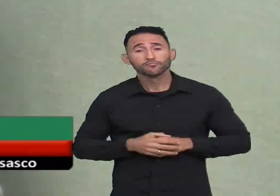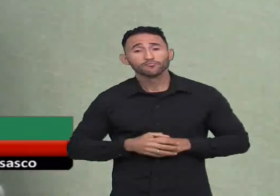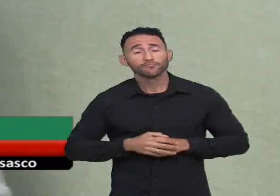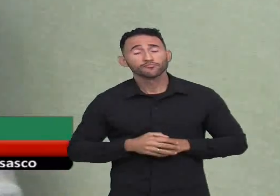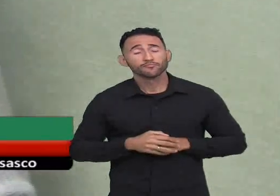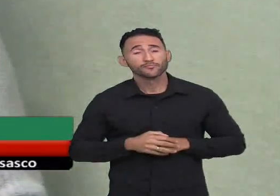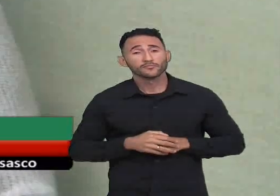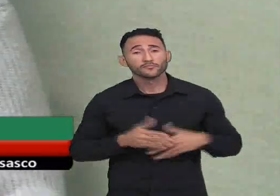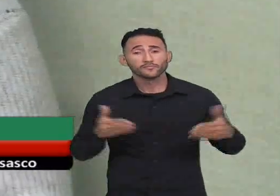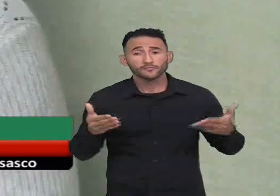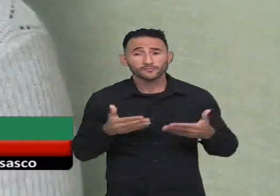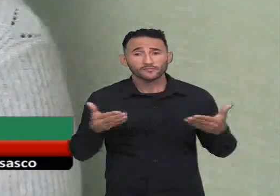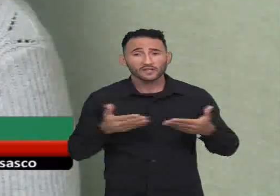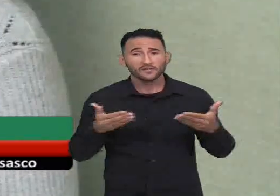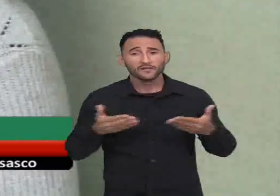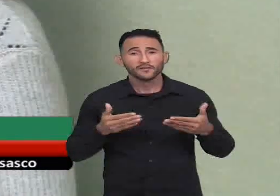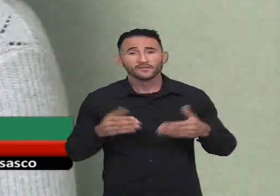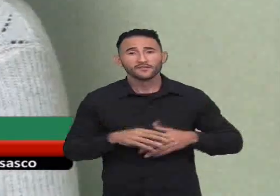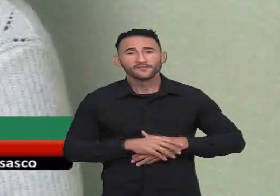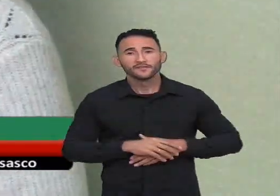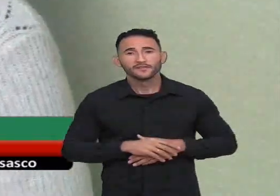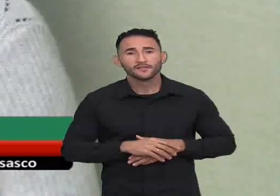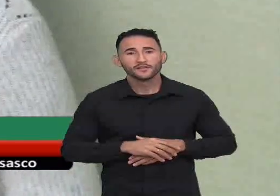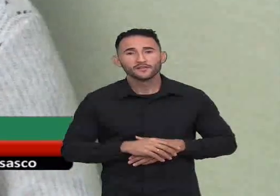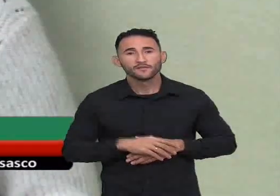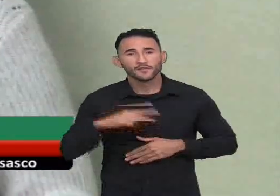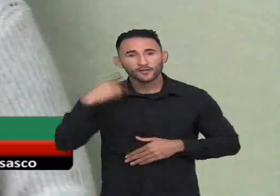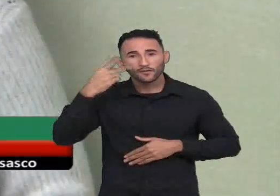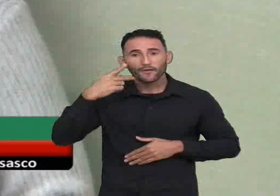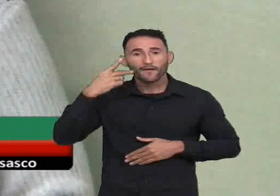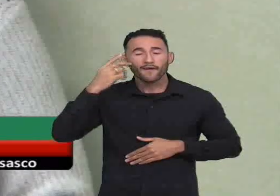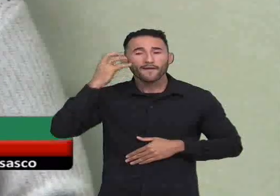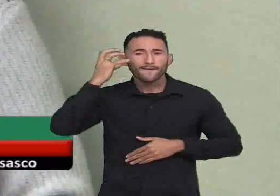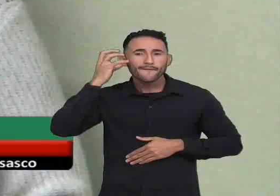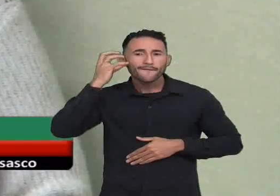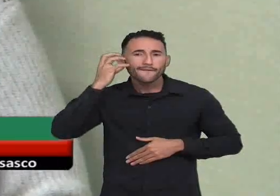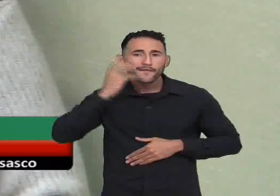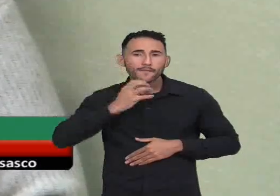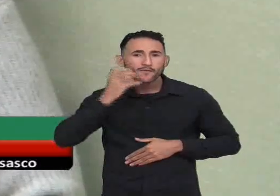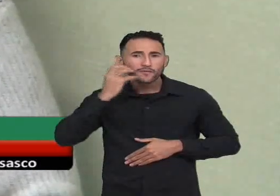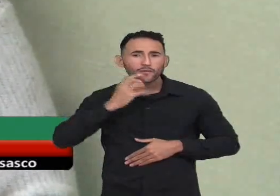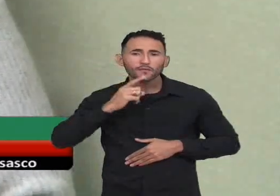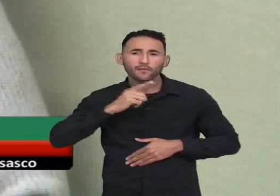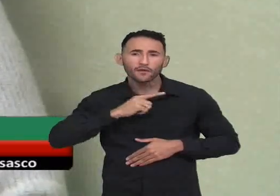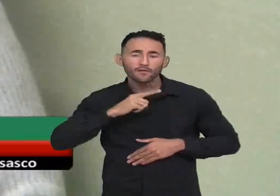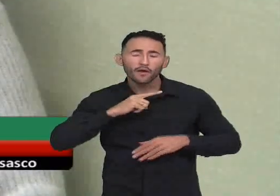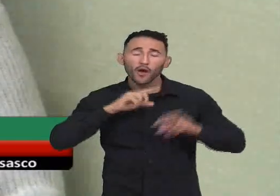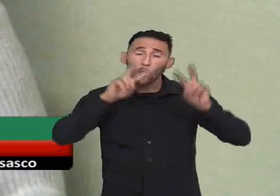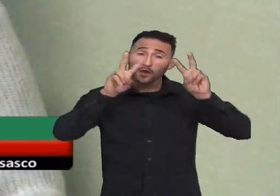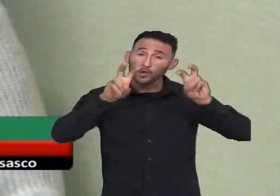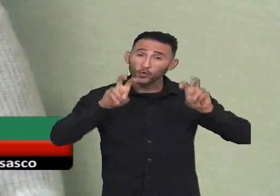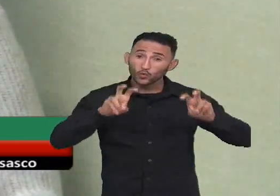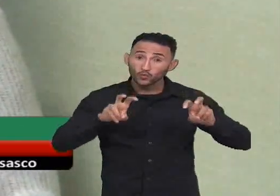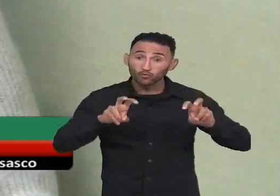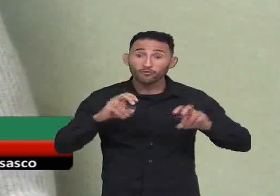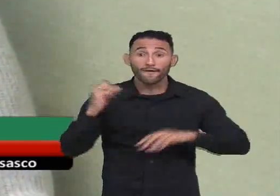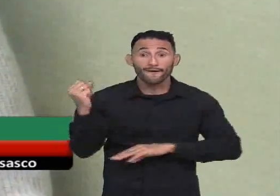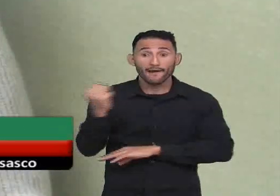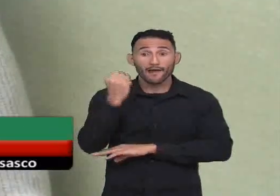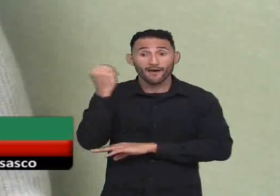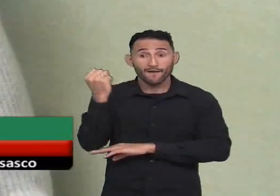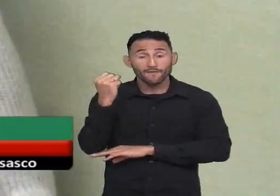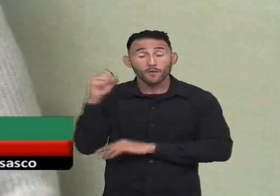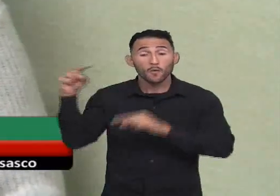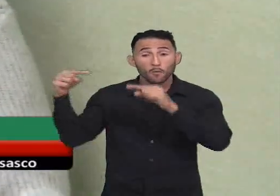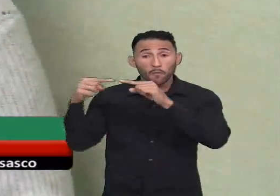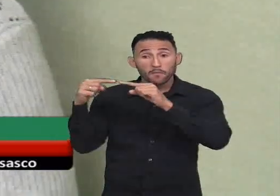na sessão que foi apresentado outro requerimento, o vereador Emerson, ele trouxe aqui algumas situações gravíssimas relacionadas à